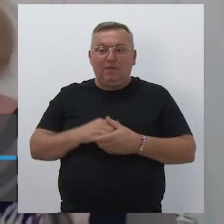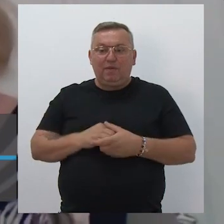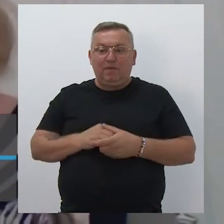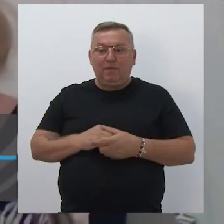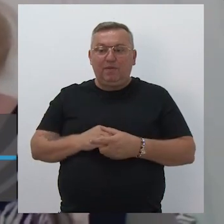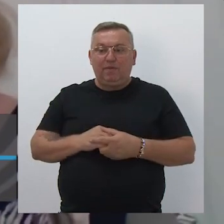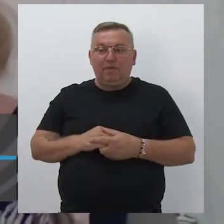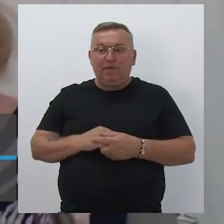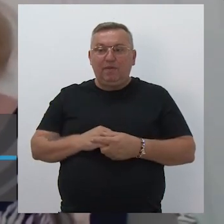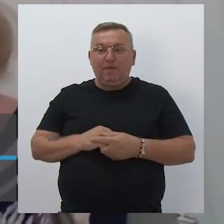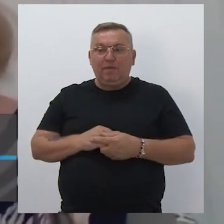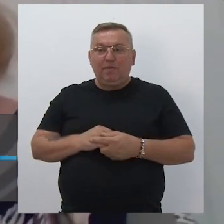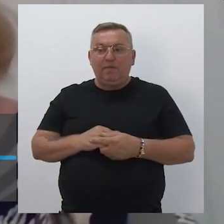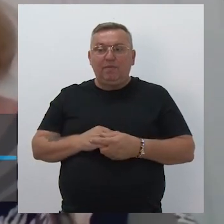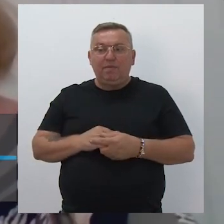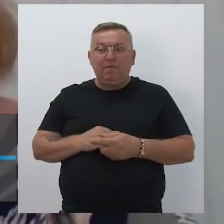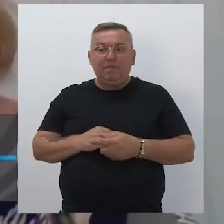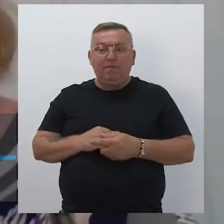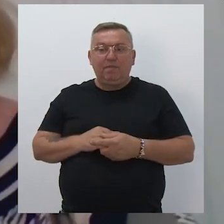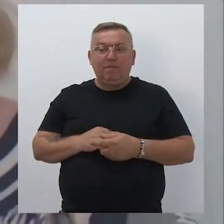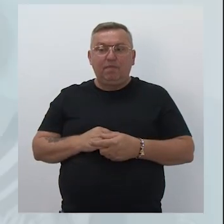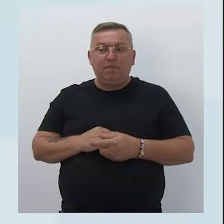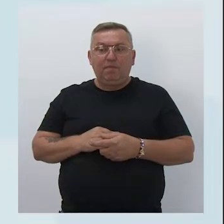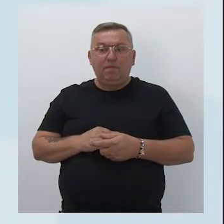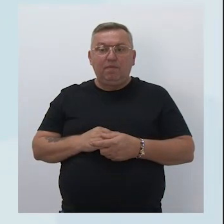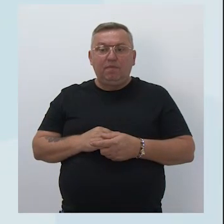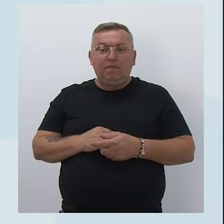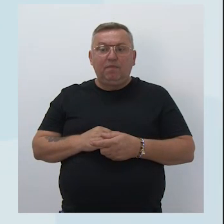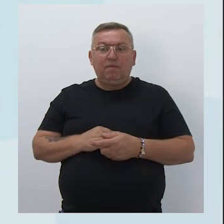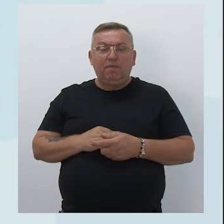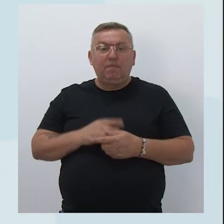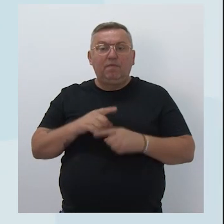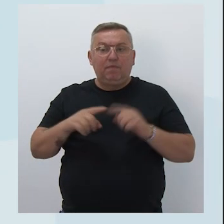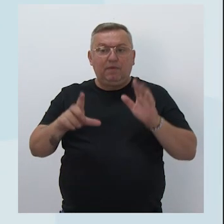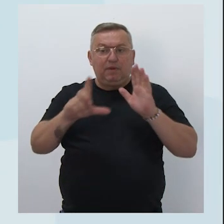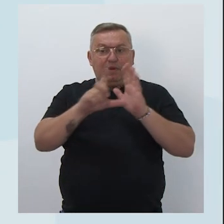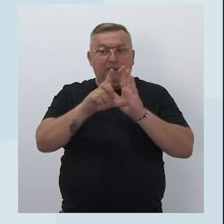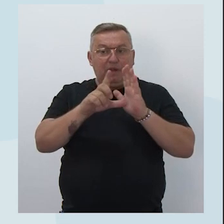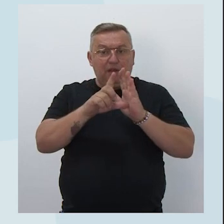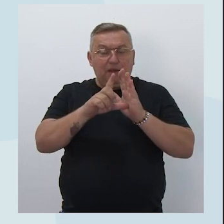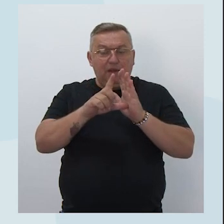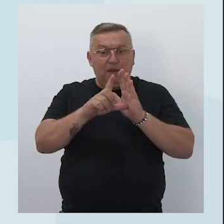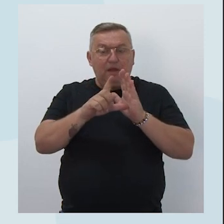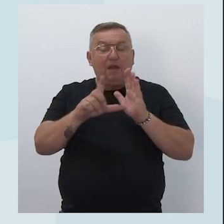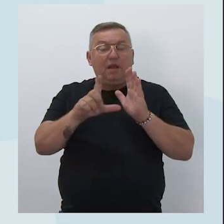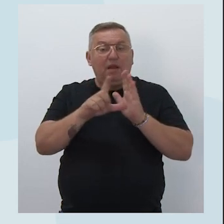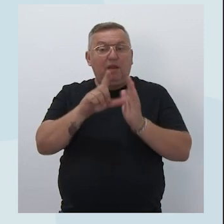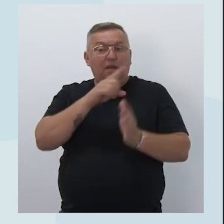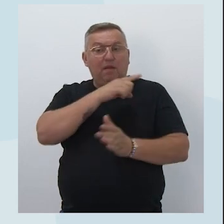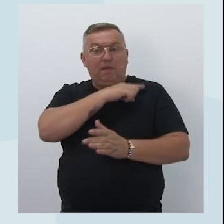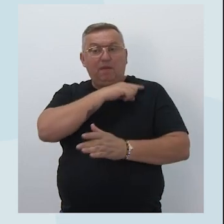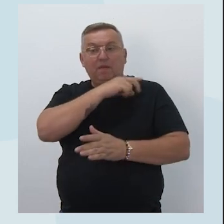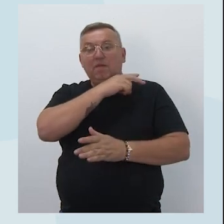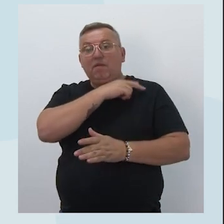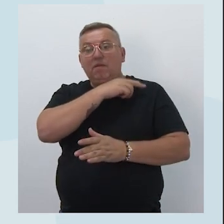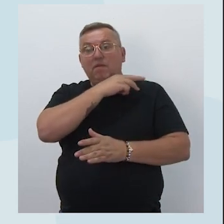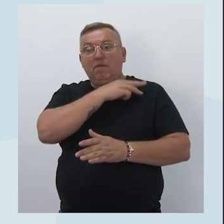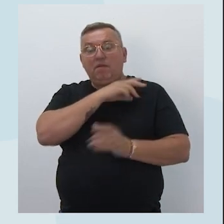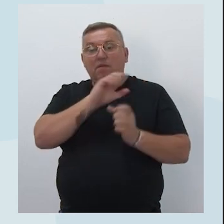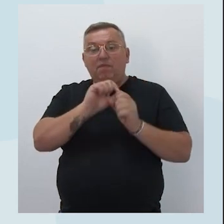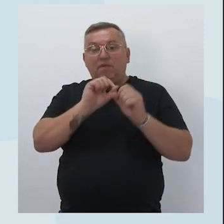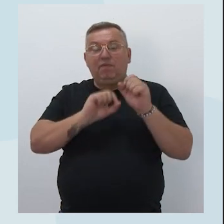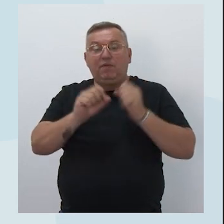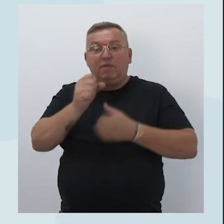lá. O slide dos marcos legais, por favor. Então, o currículo paulista foi construído